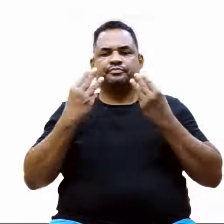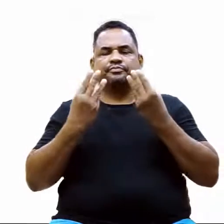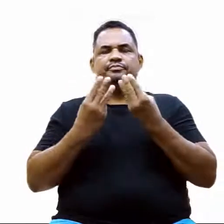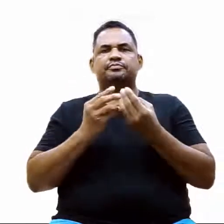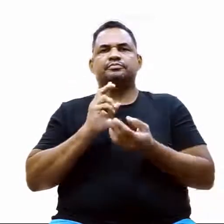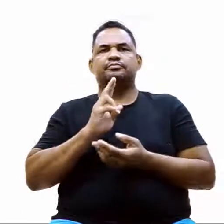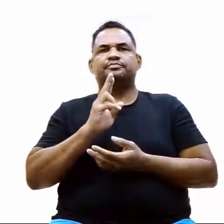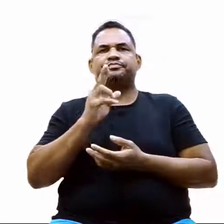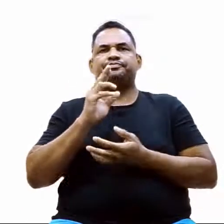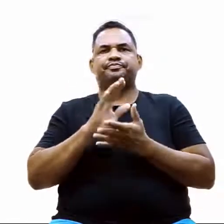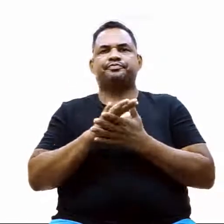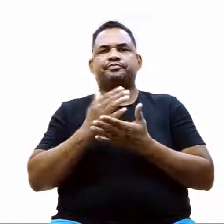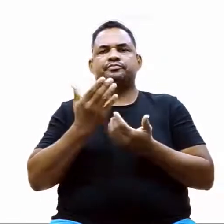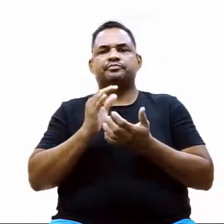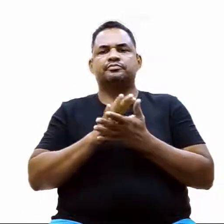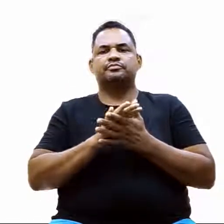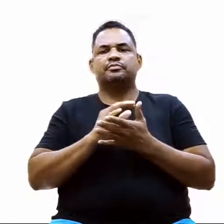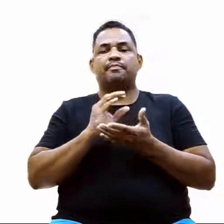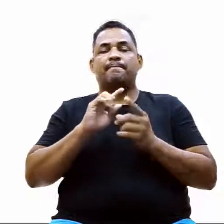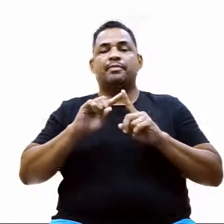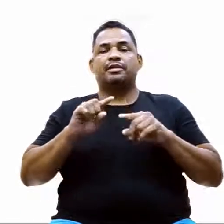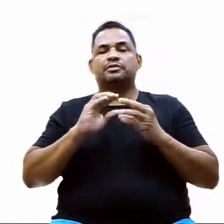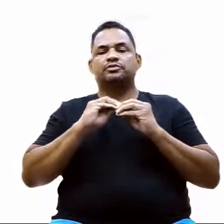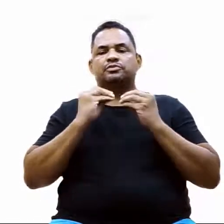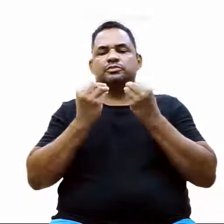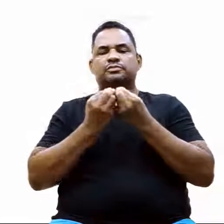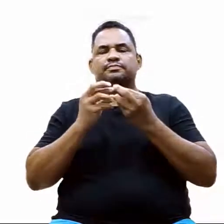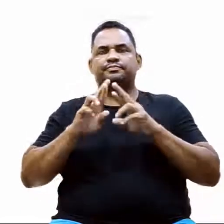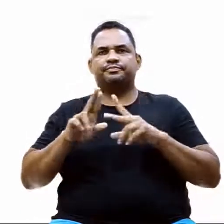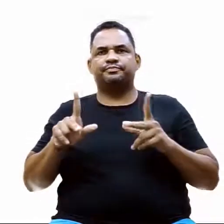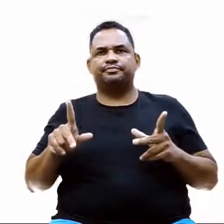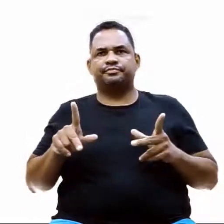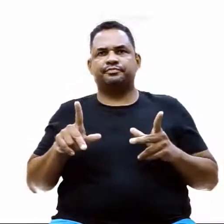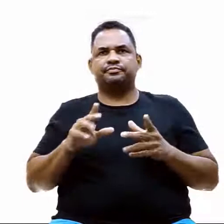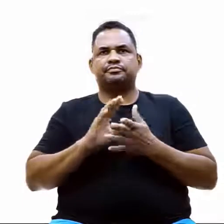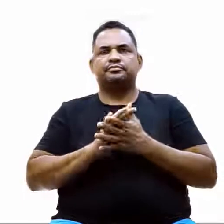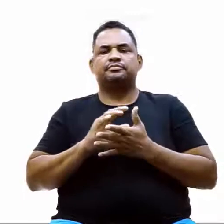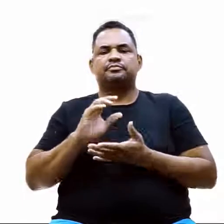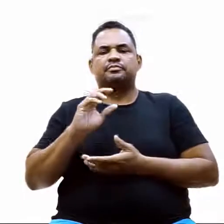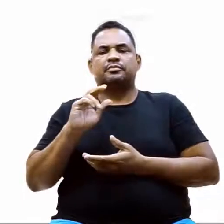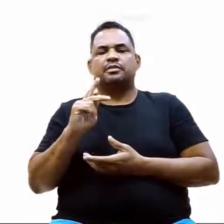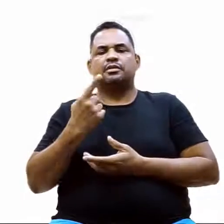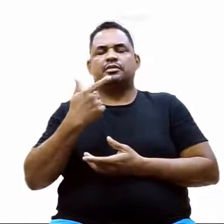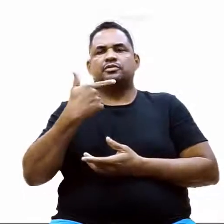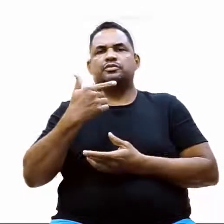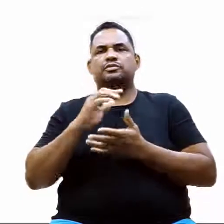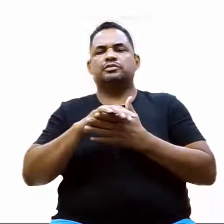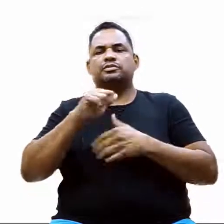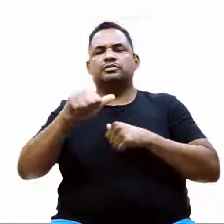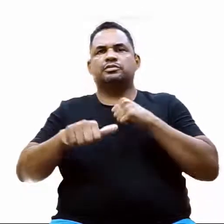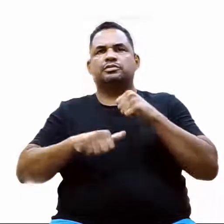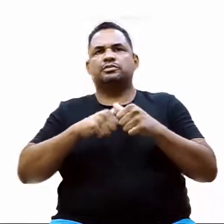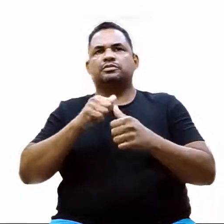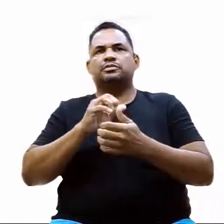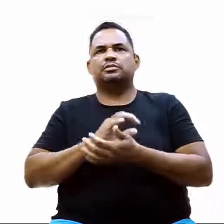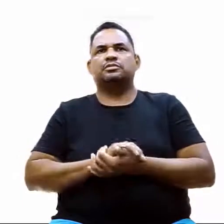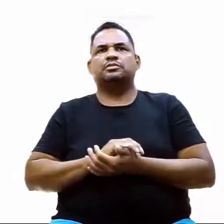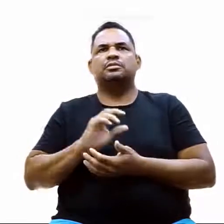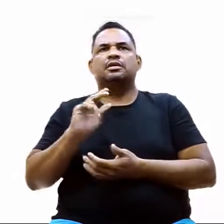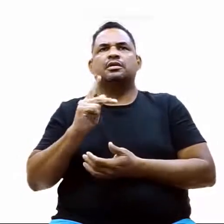de substância diferente, uma vez que H2O se transformou em H2 mais